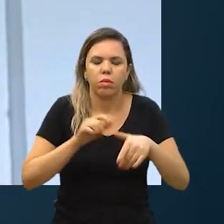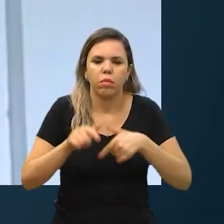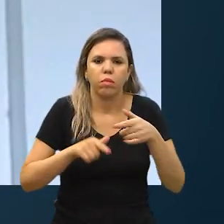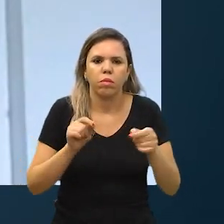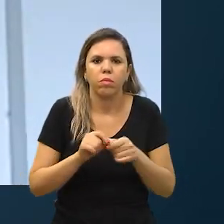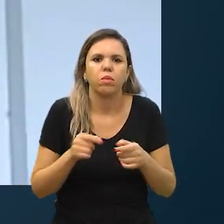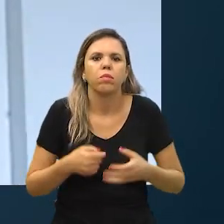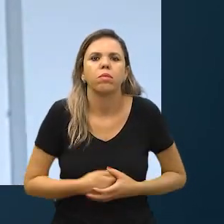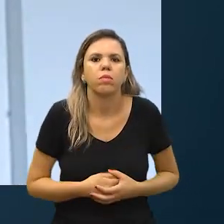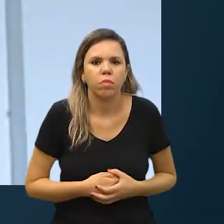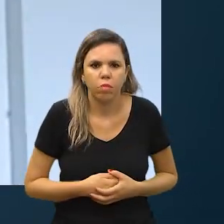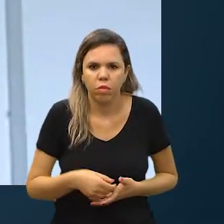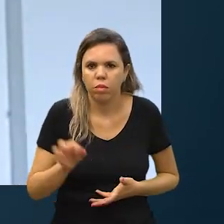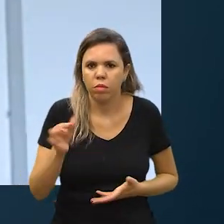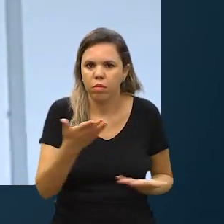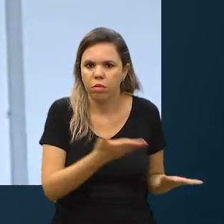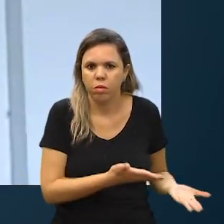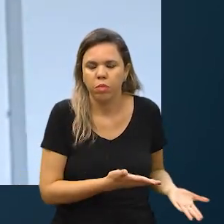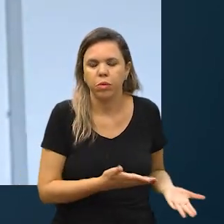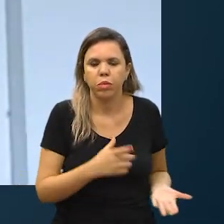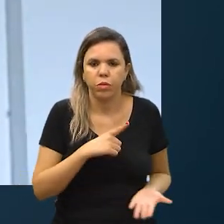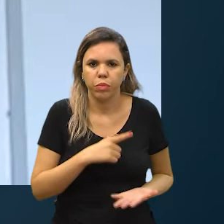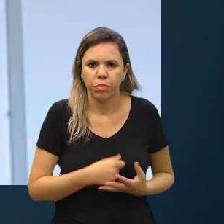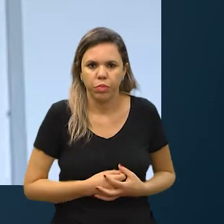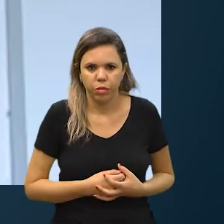vão operacionalizar, né? E é exatamente aí que